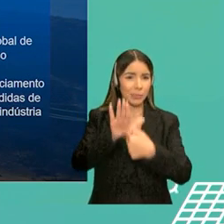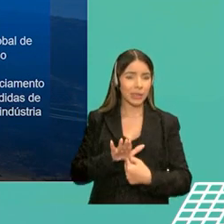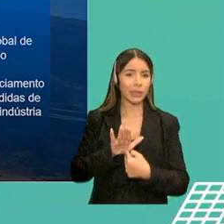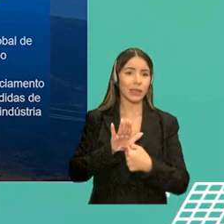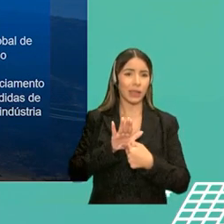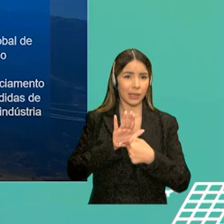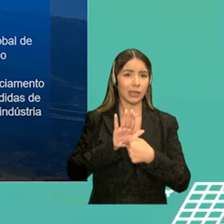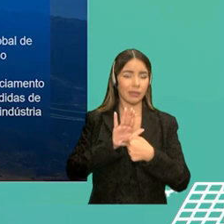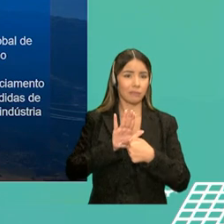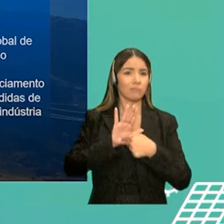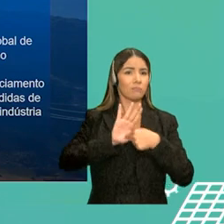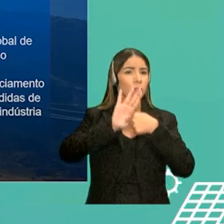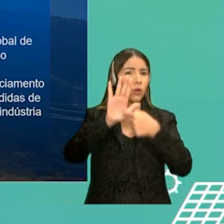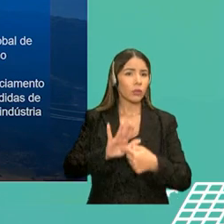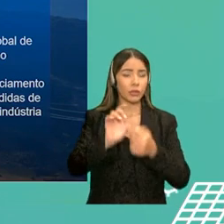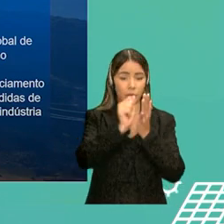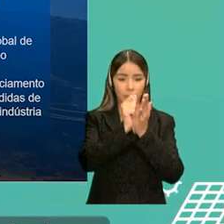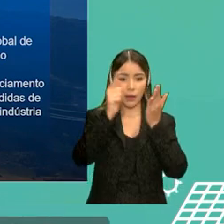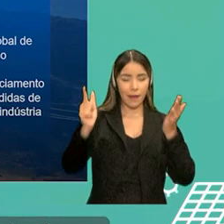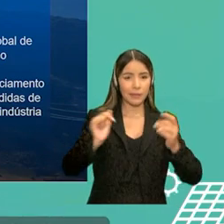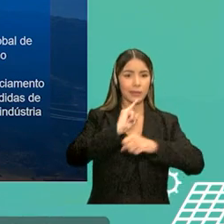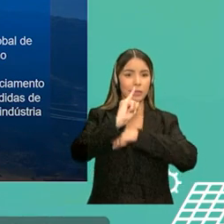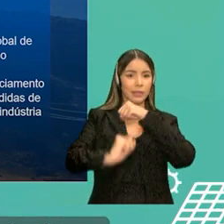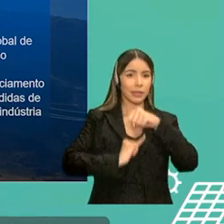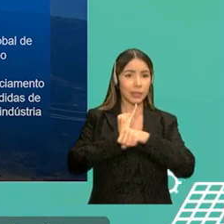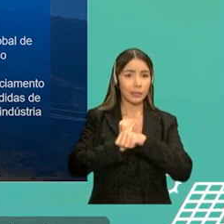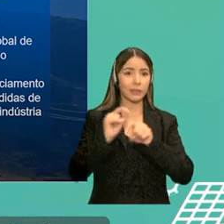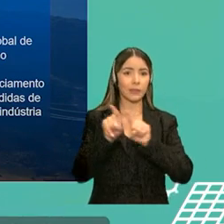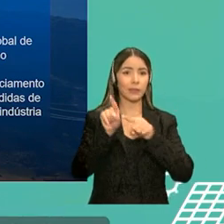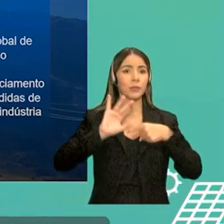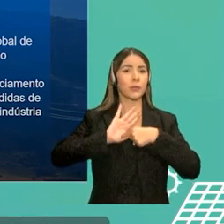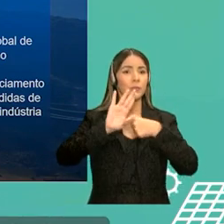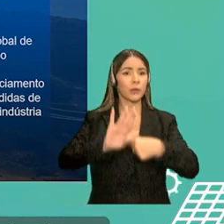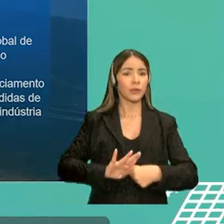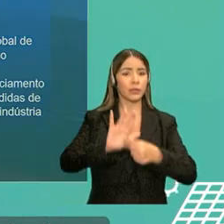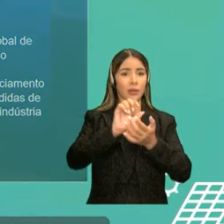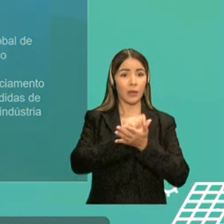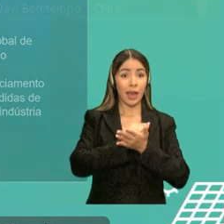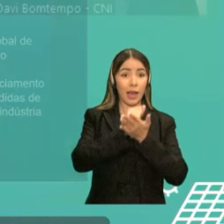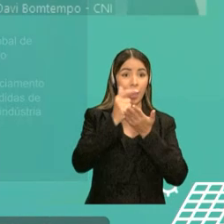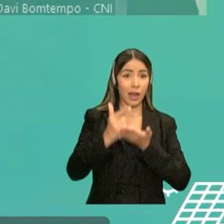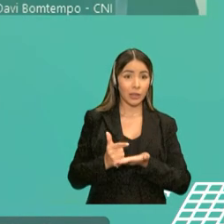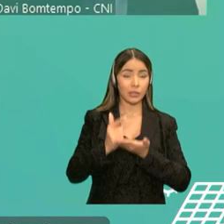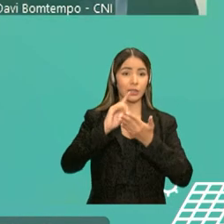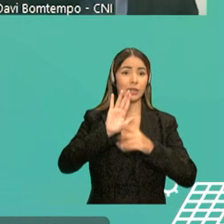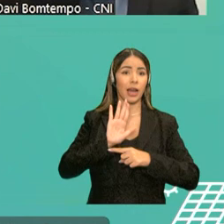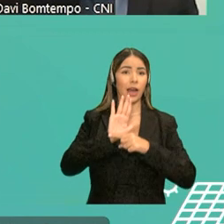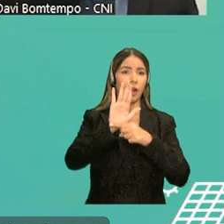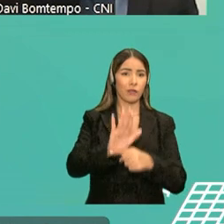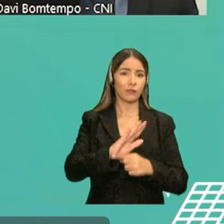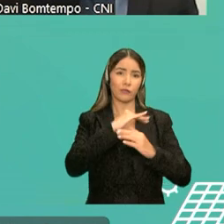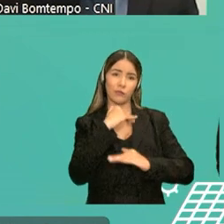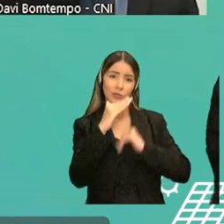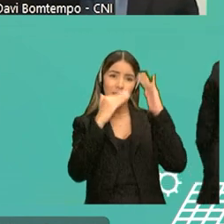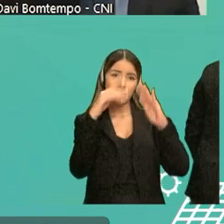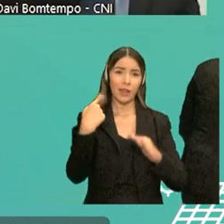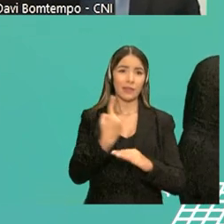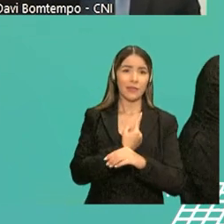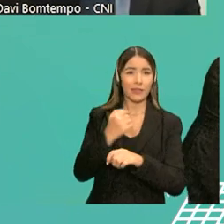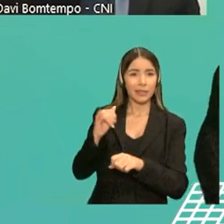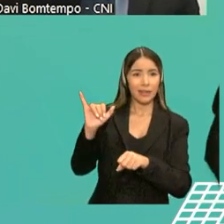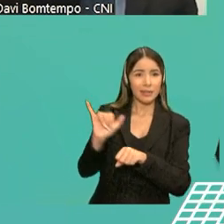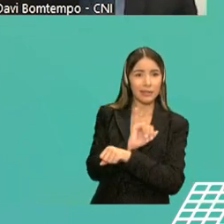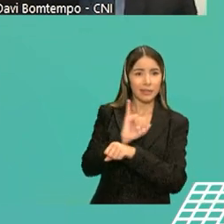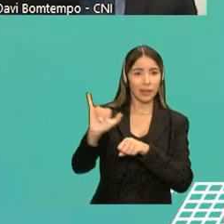mostrando, né, a agenda internacional, a agenda que contribuiu bastante para o desenho da nossa estratégia. Né?